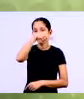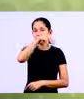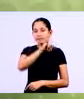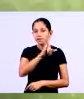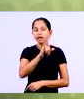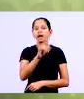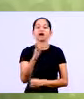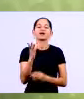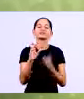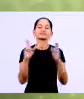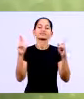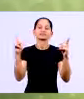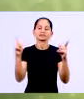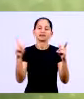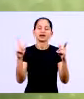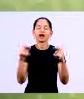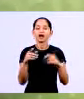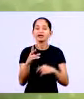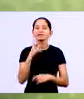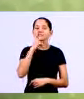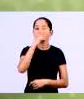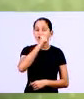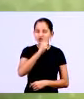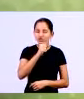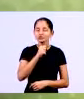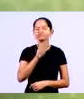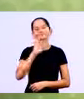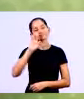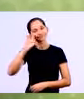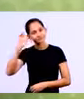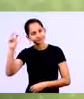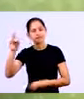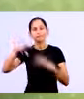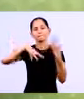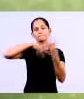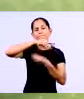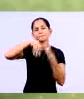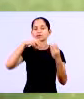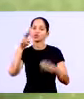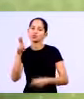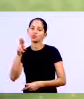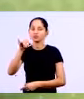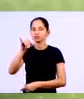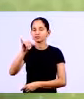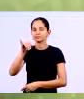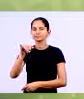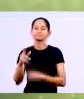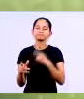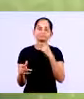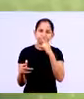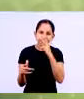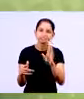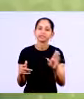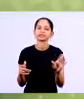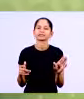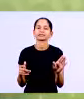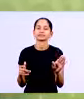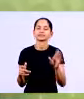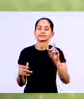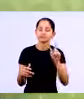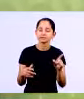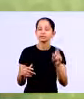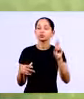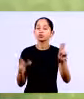Müller, Bittler. Então é assim, um I misturado com U. Então o trema é o trema que dá essa